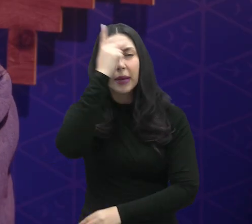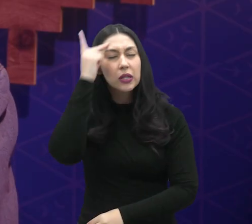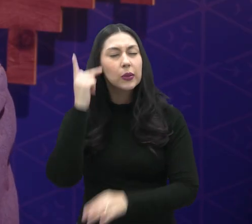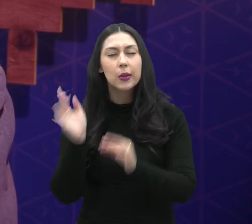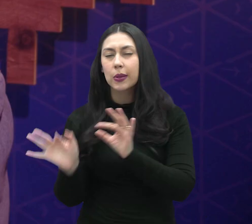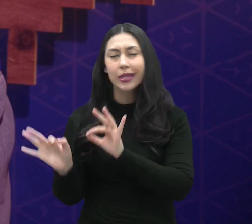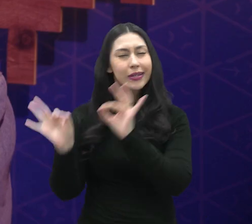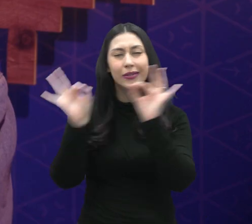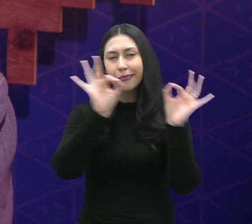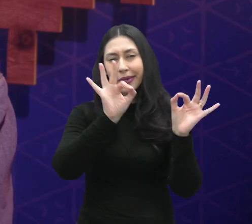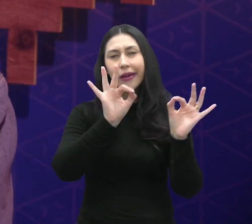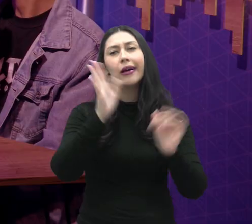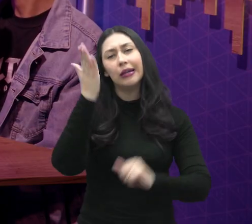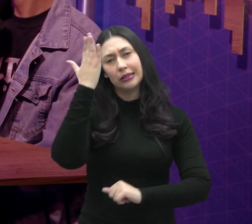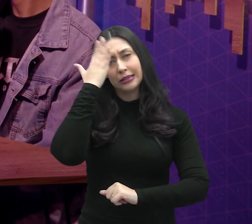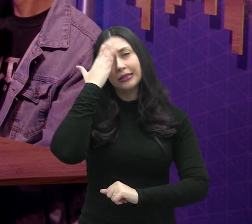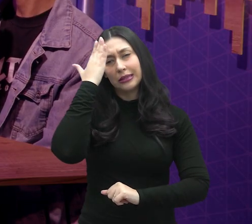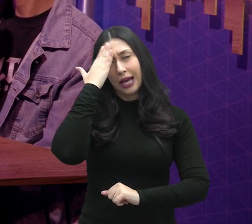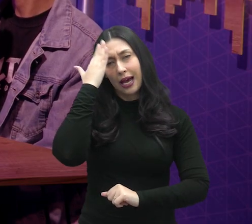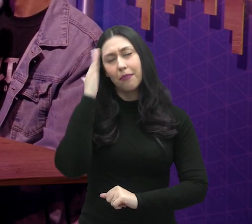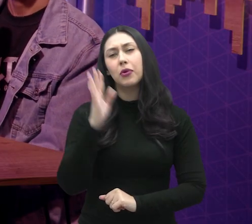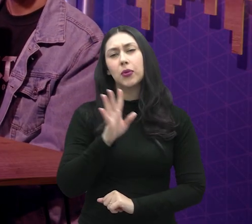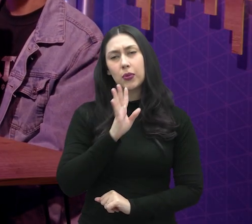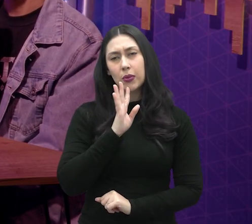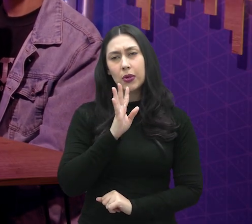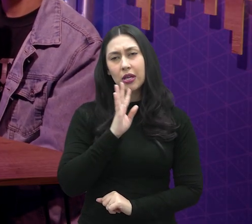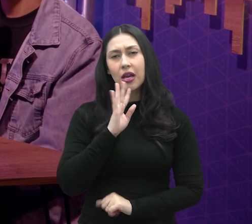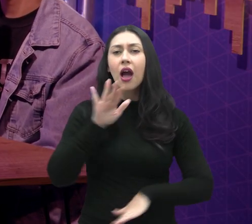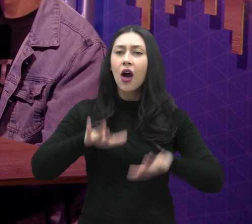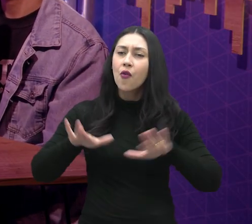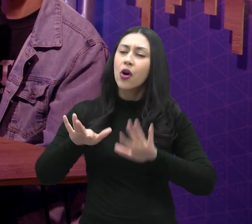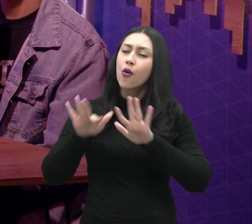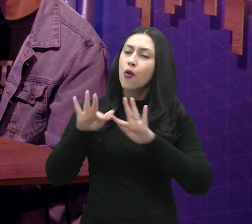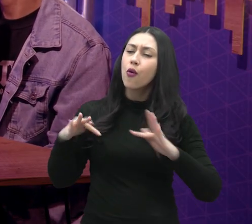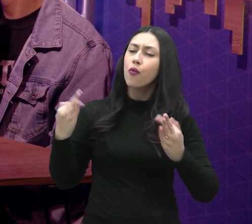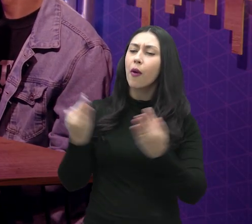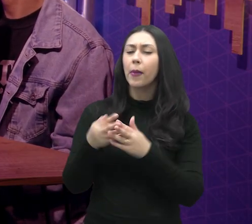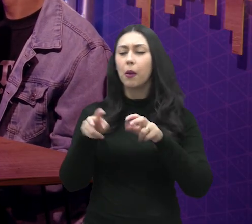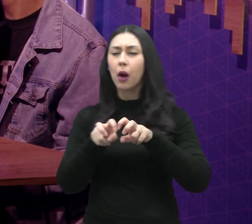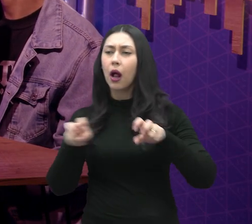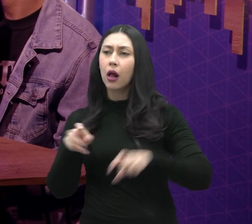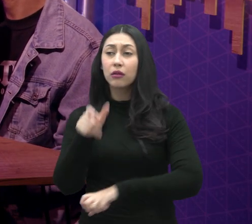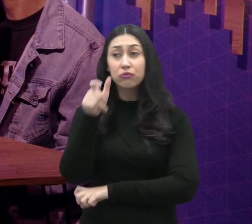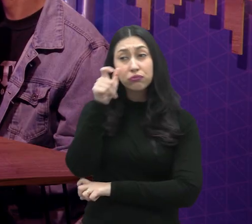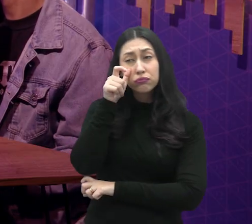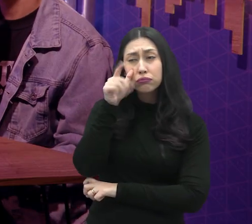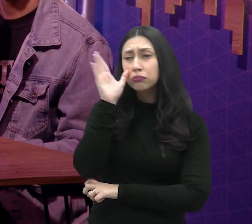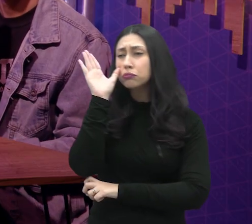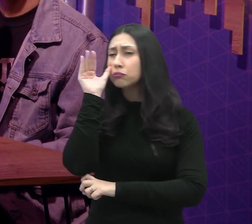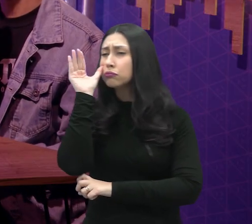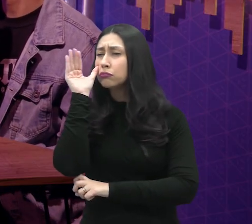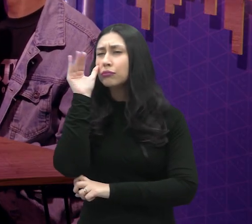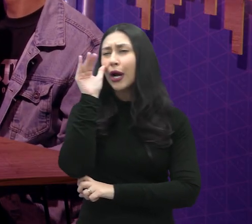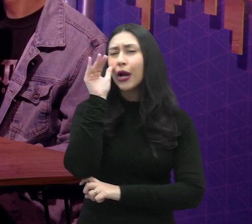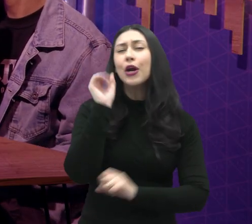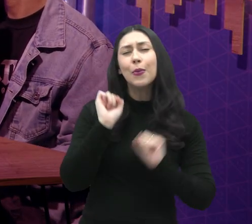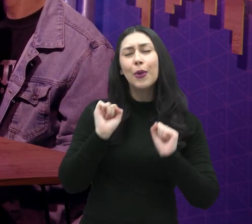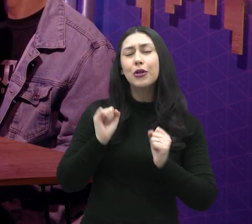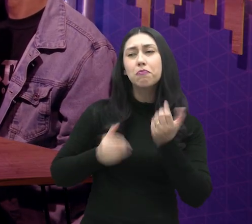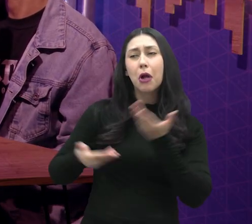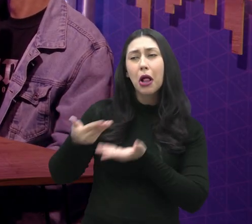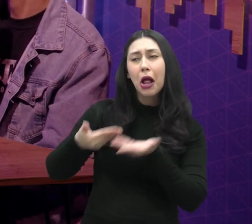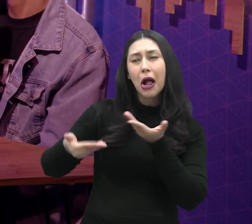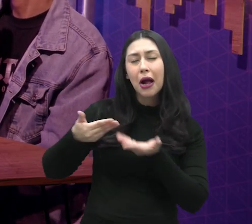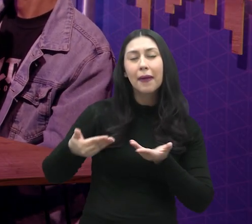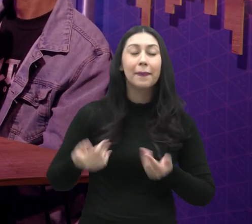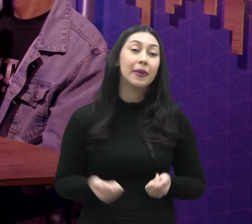acompanha, sabe o que tá acontecendo, sabe? É isso, tipo, né? Senta ali no sofá com a família, dá uma olhadinha numa cena ou outra, dá pra comentar por cima,